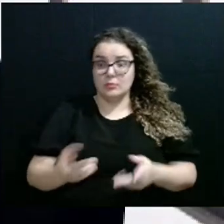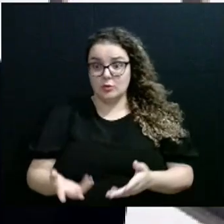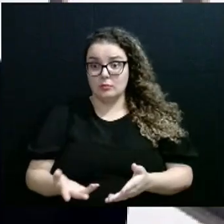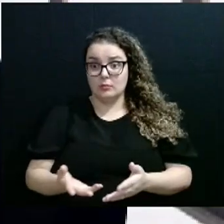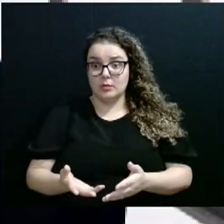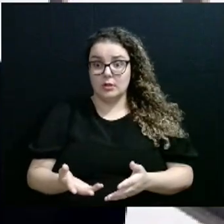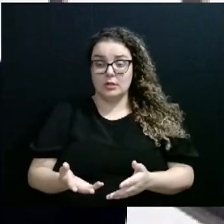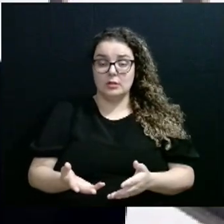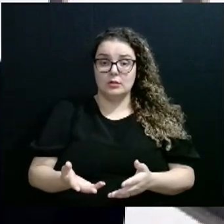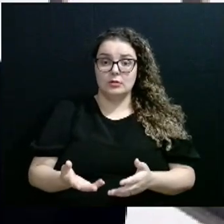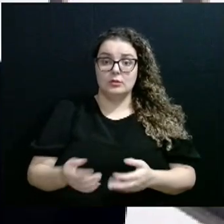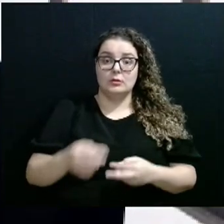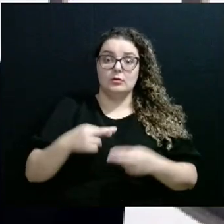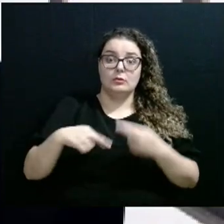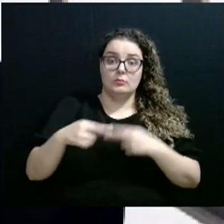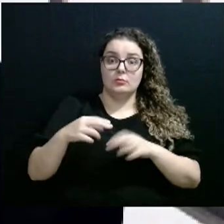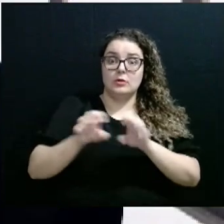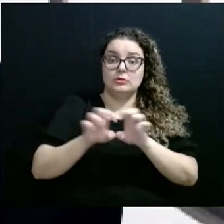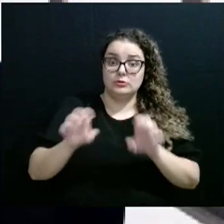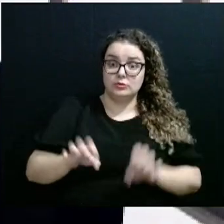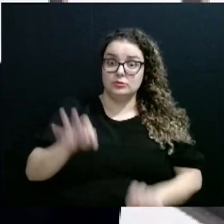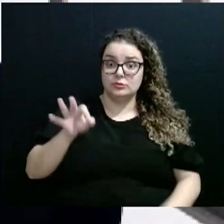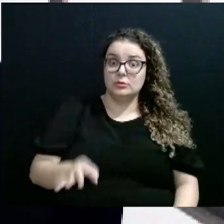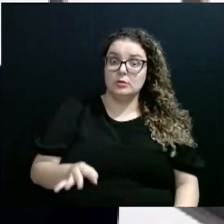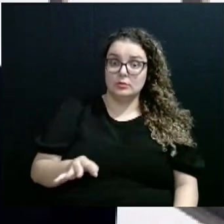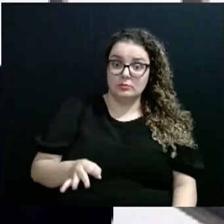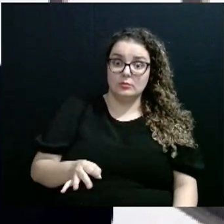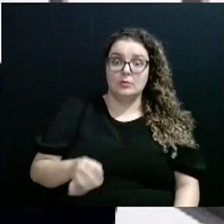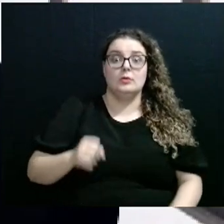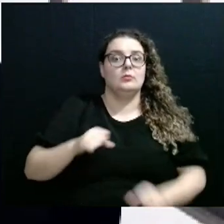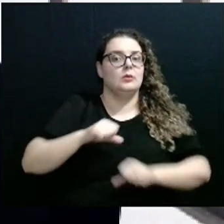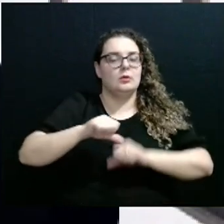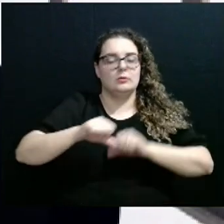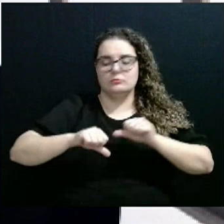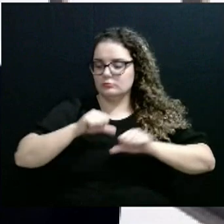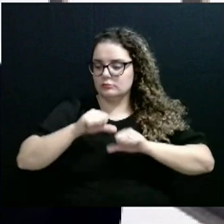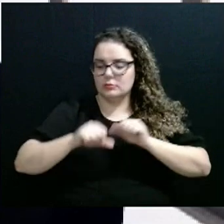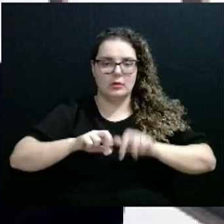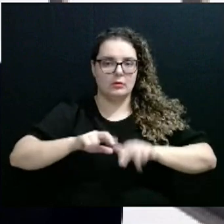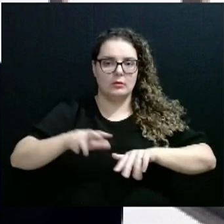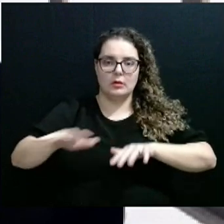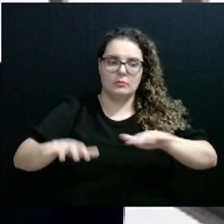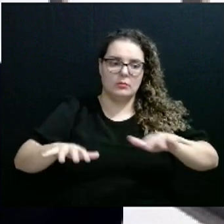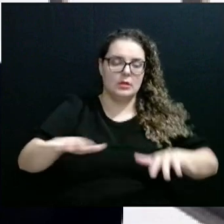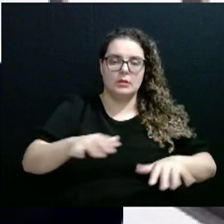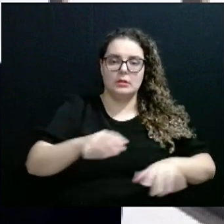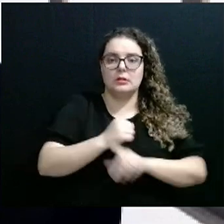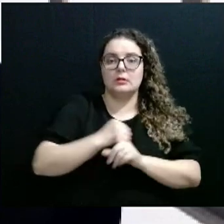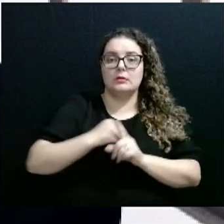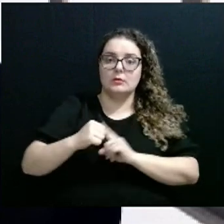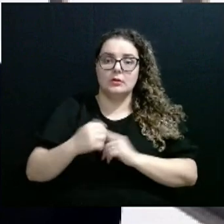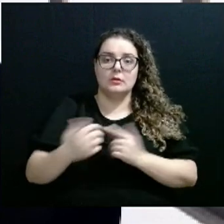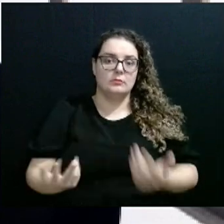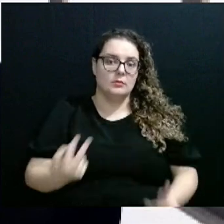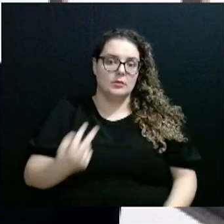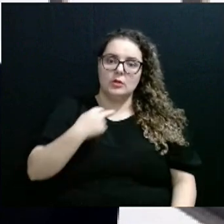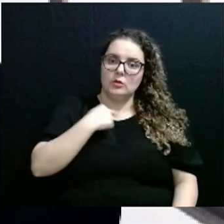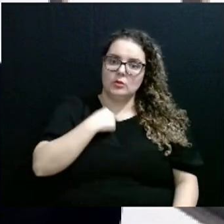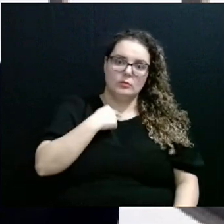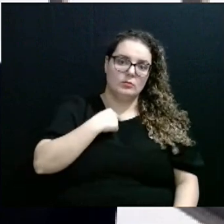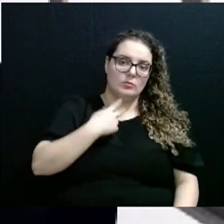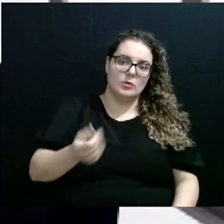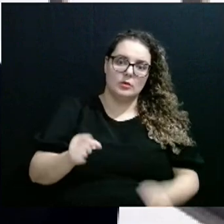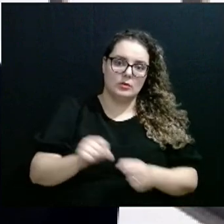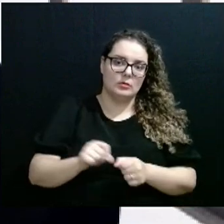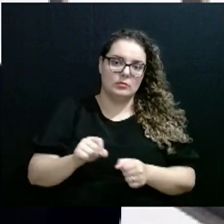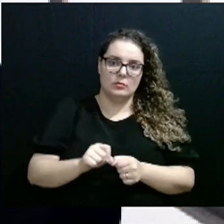tão estrutural, que pode mexer com diversos setores da sociedade, ela não pode ser feita assim, sem um estudo